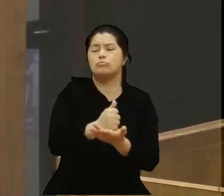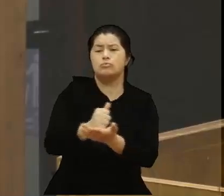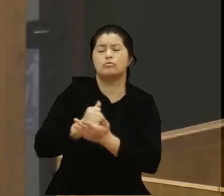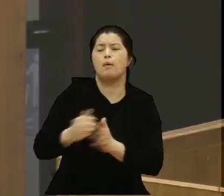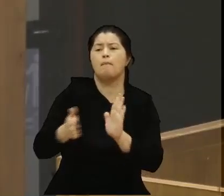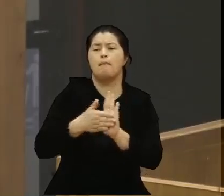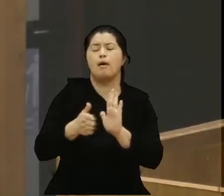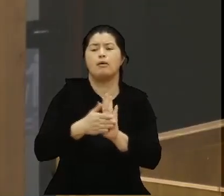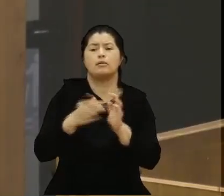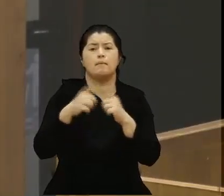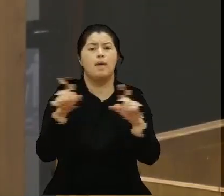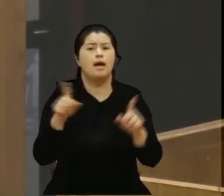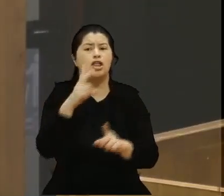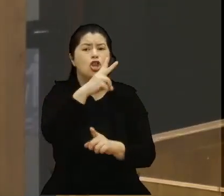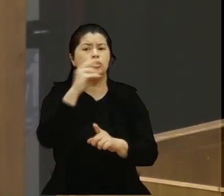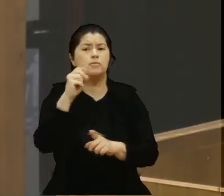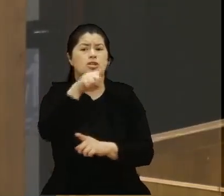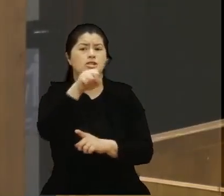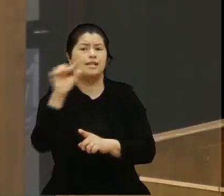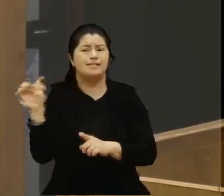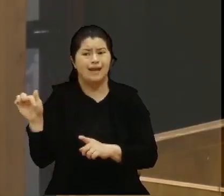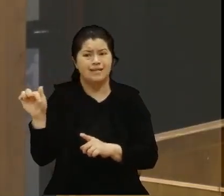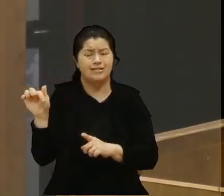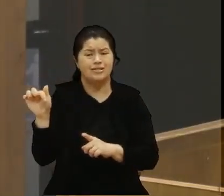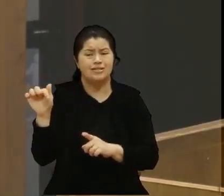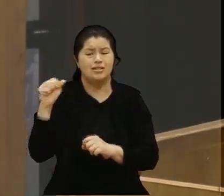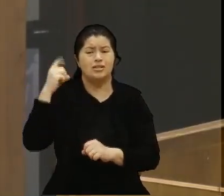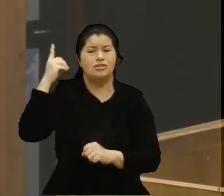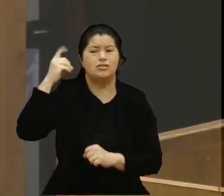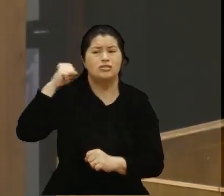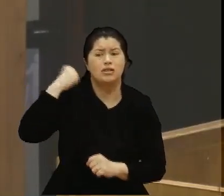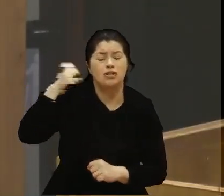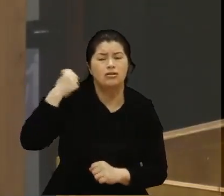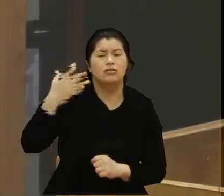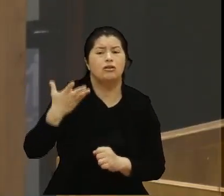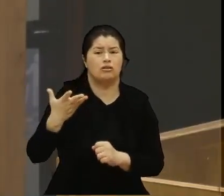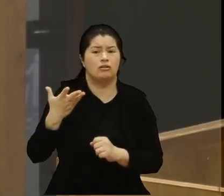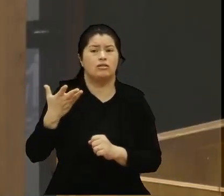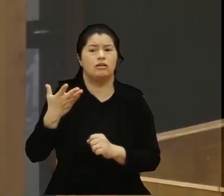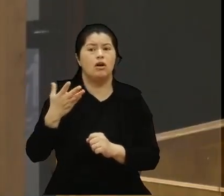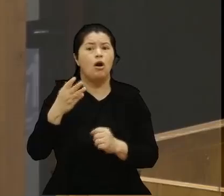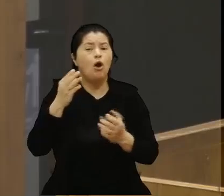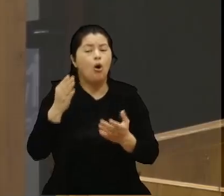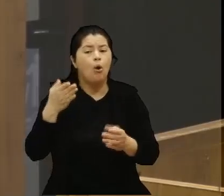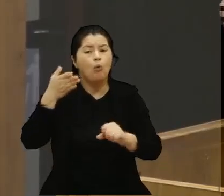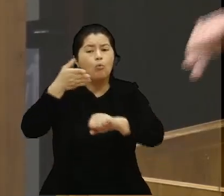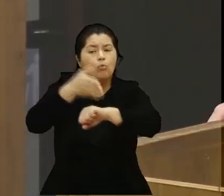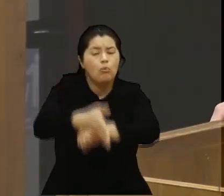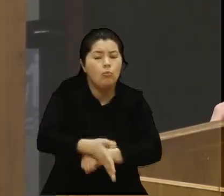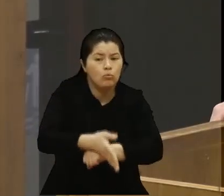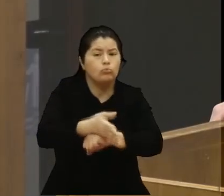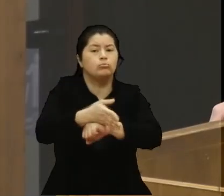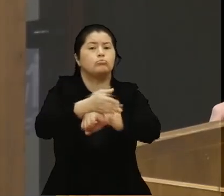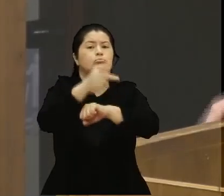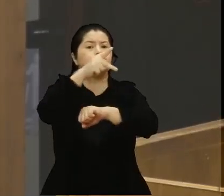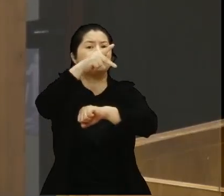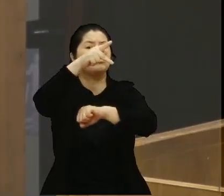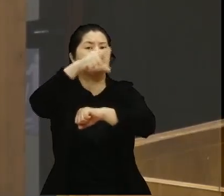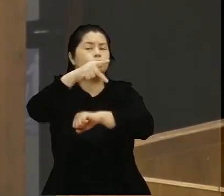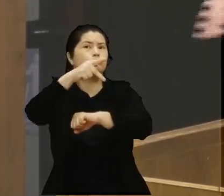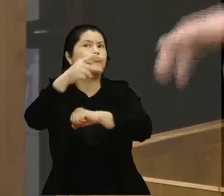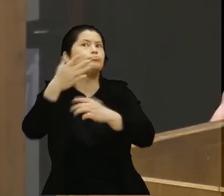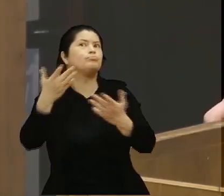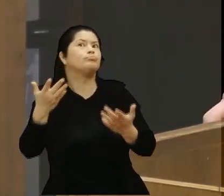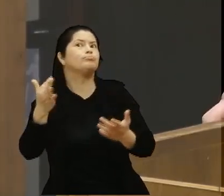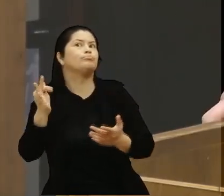é. Mas em 2017, as senadoras do Partido dos Trabalhadores ocuparam a mesa diretora do Senado. Por que